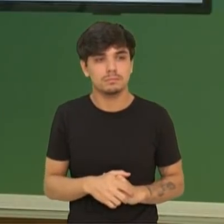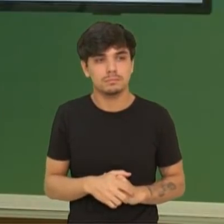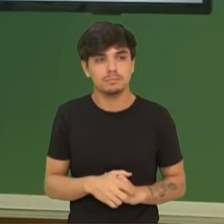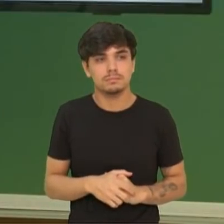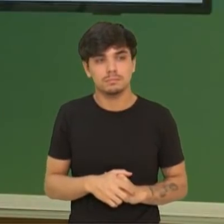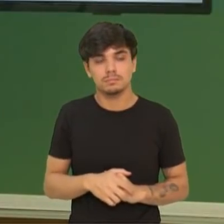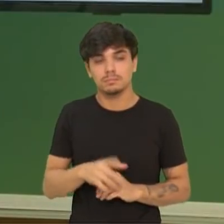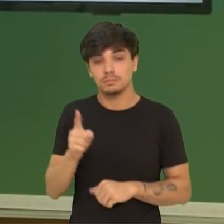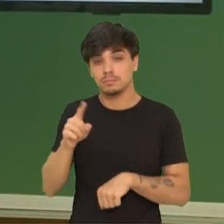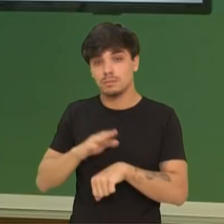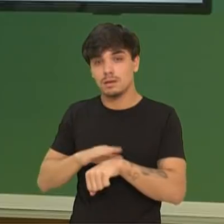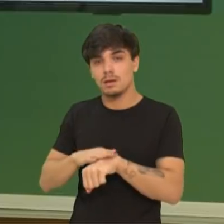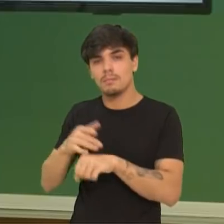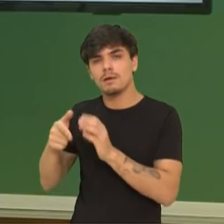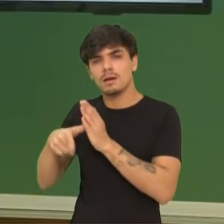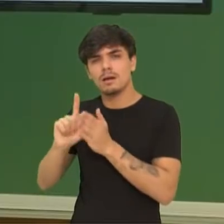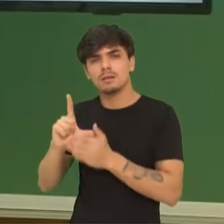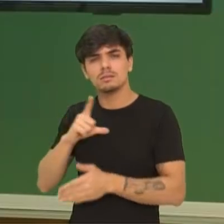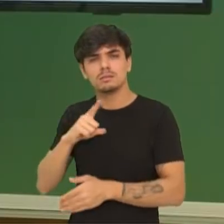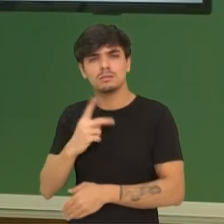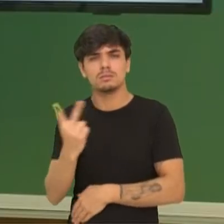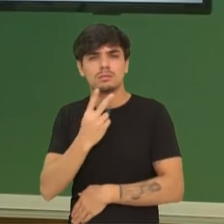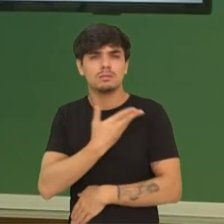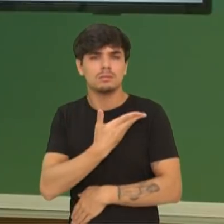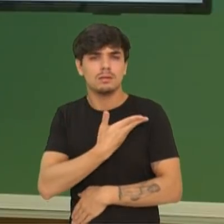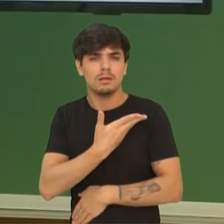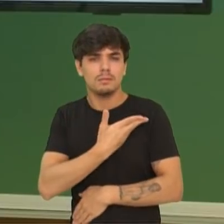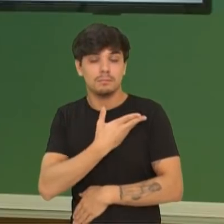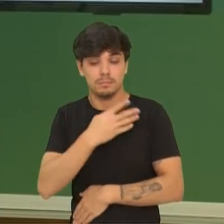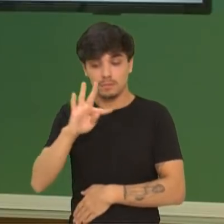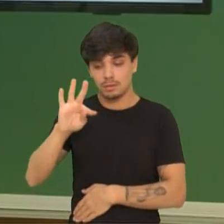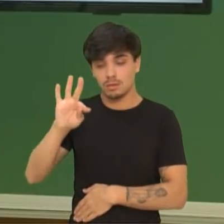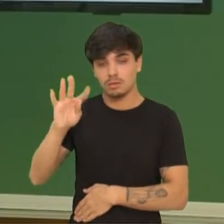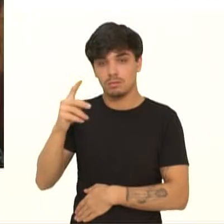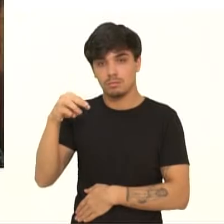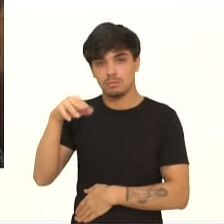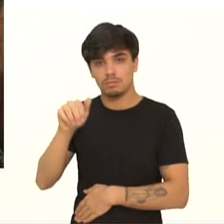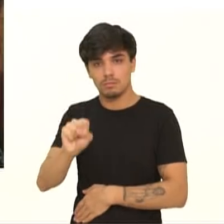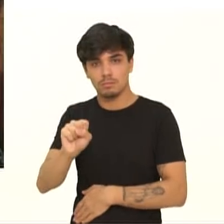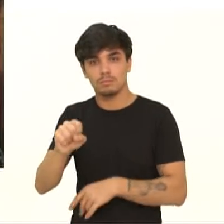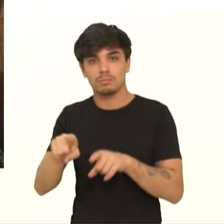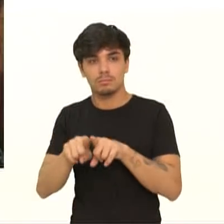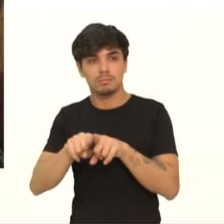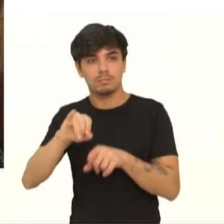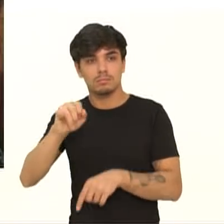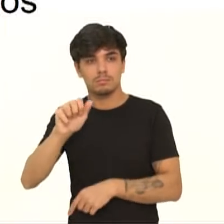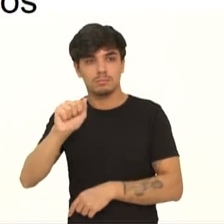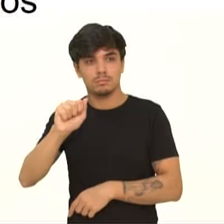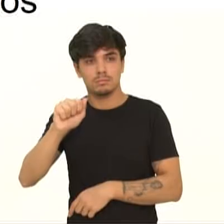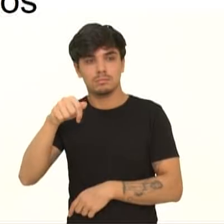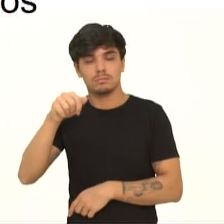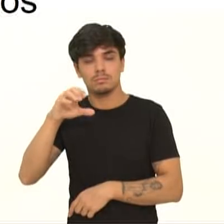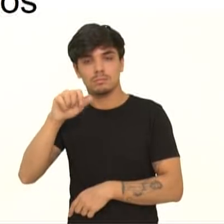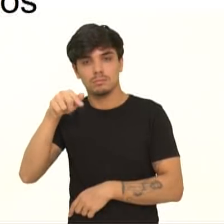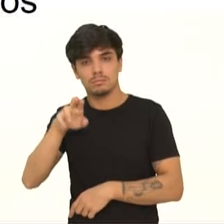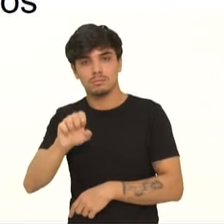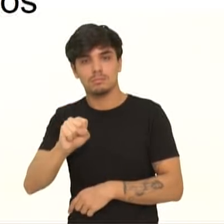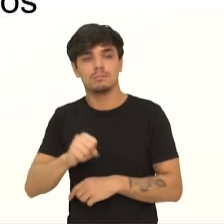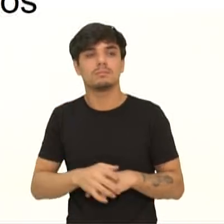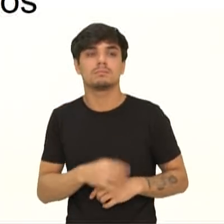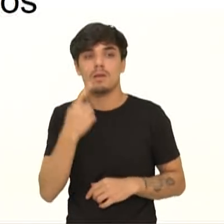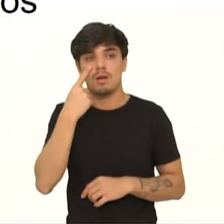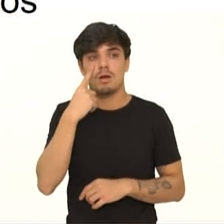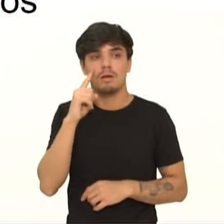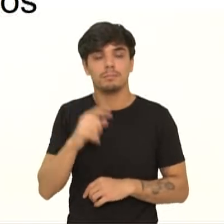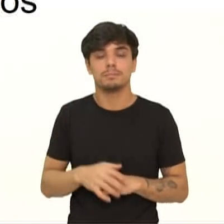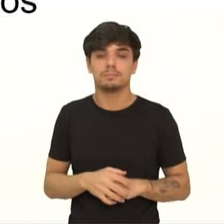intelectuais da época. Lembra dos nossos dois amigos, Thomas Hobbes e Jacques Bossuet? Vamos ver o que eles falavam? Olha